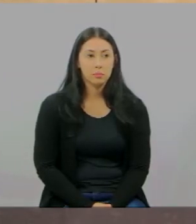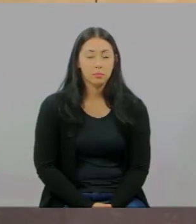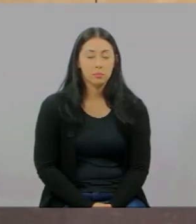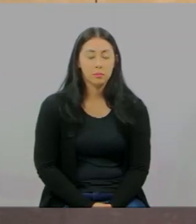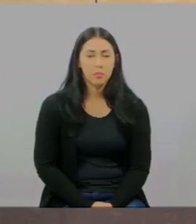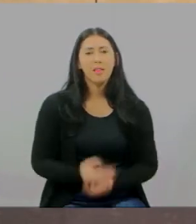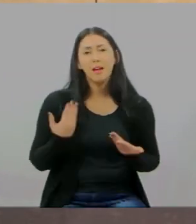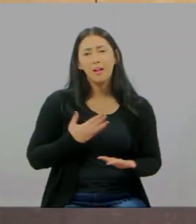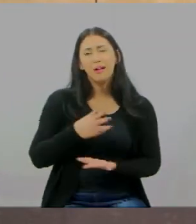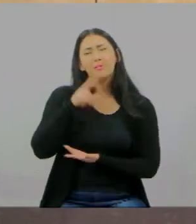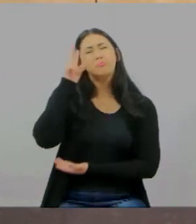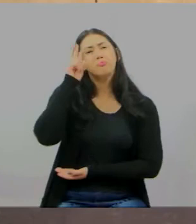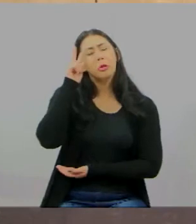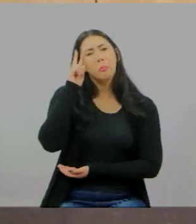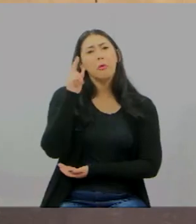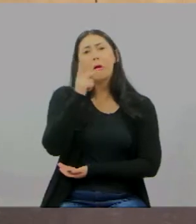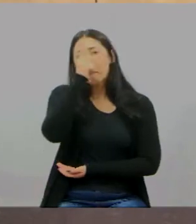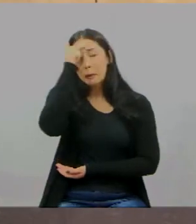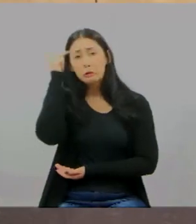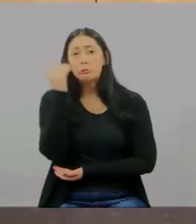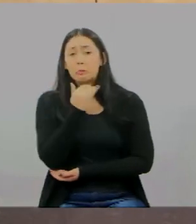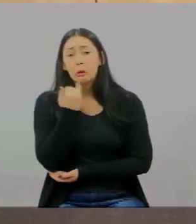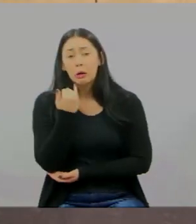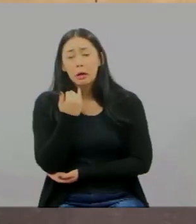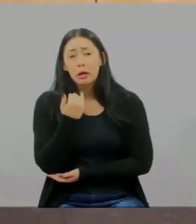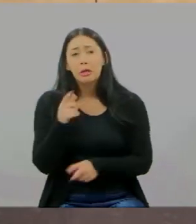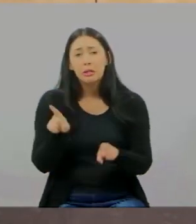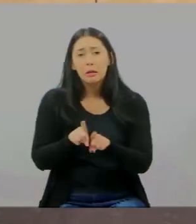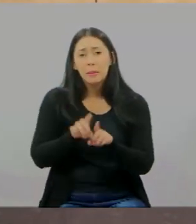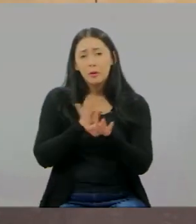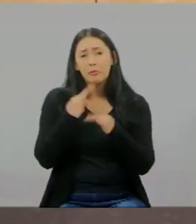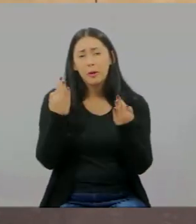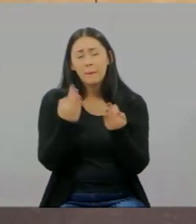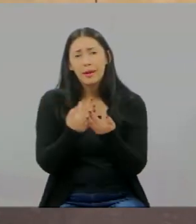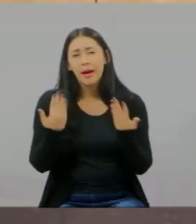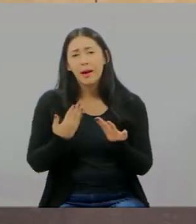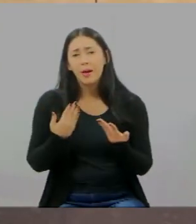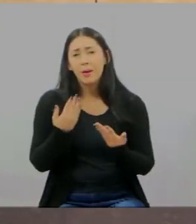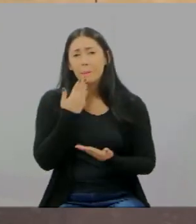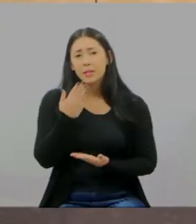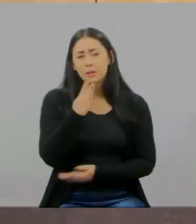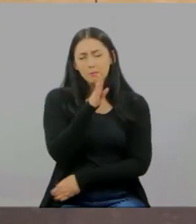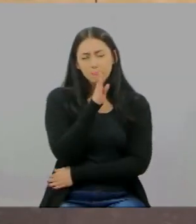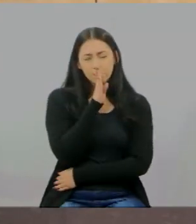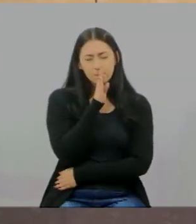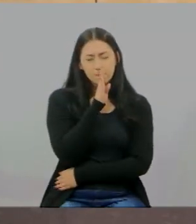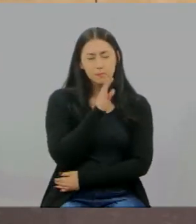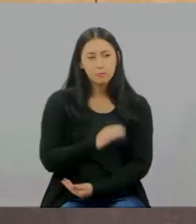Em memória dos entes queridos, convido a todos para que façamos alguns instantes de silêncio.